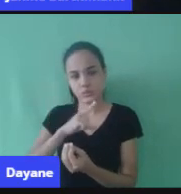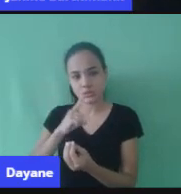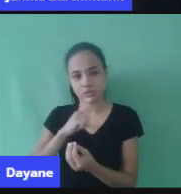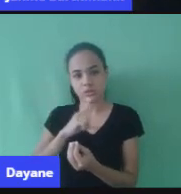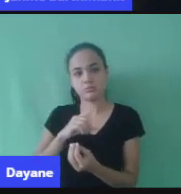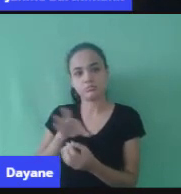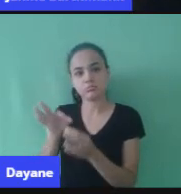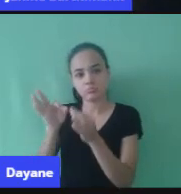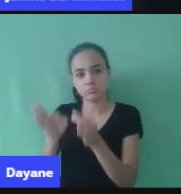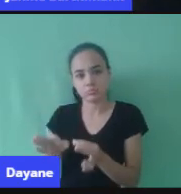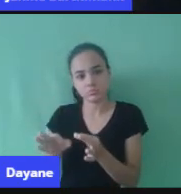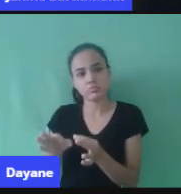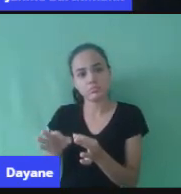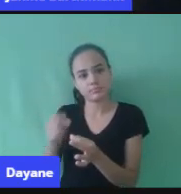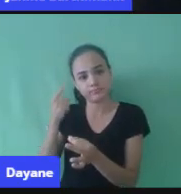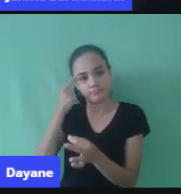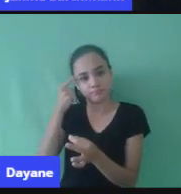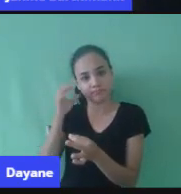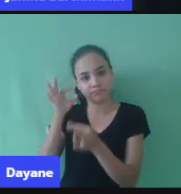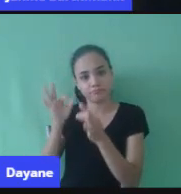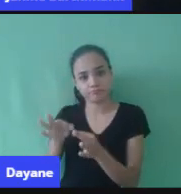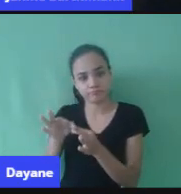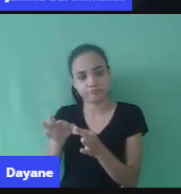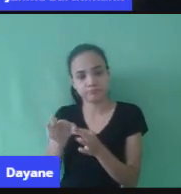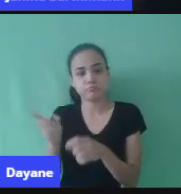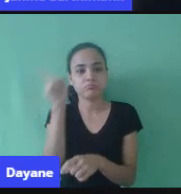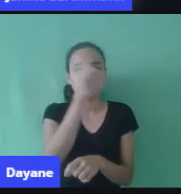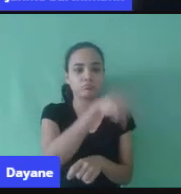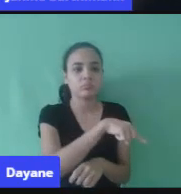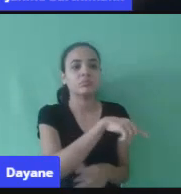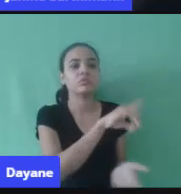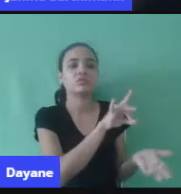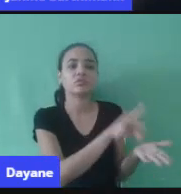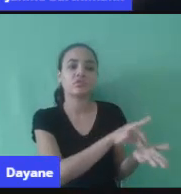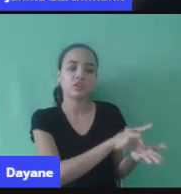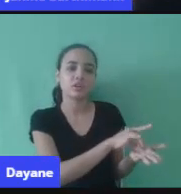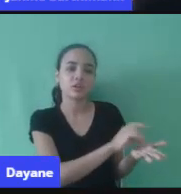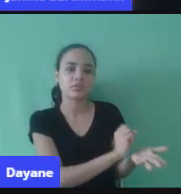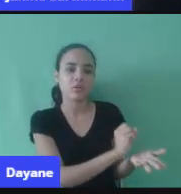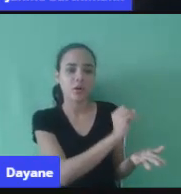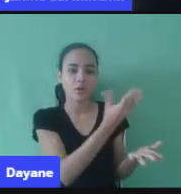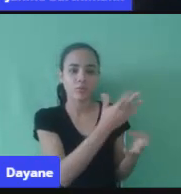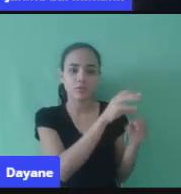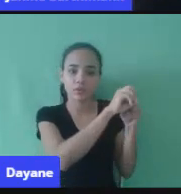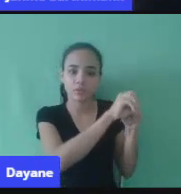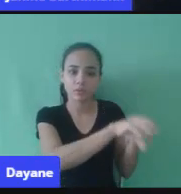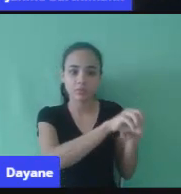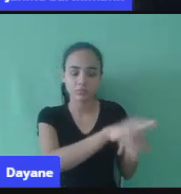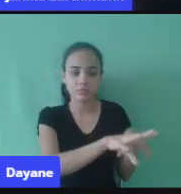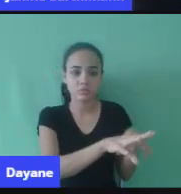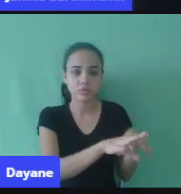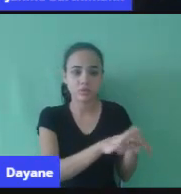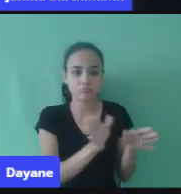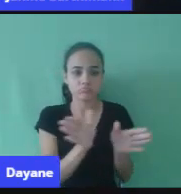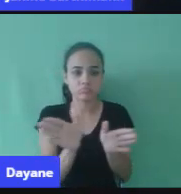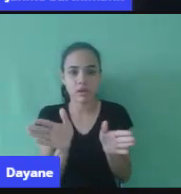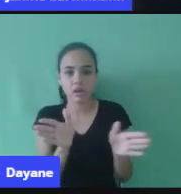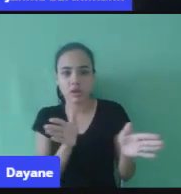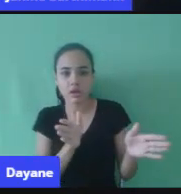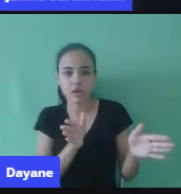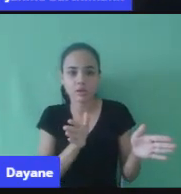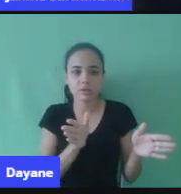educação, entre aquilo que é ideal sociologicamente, vamos